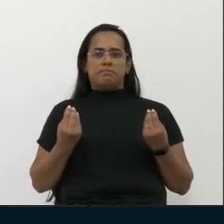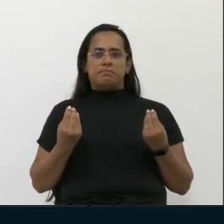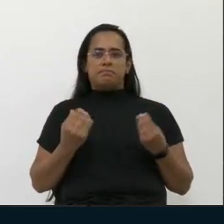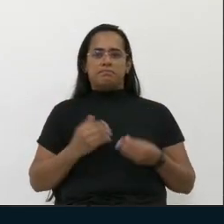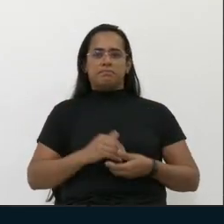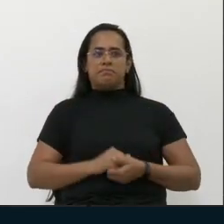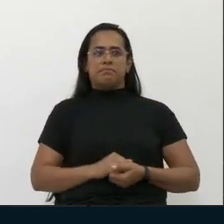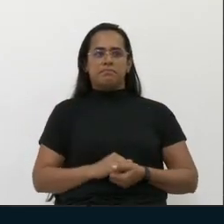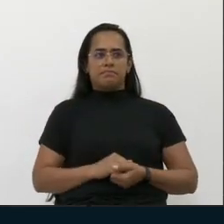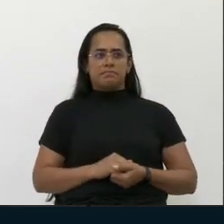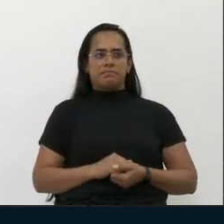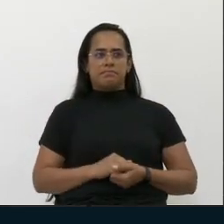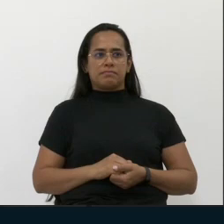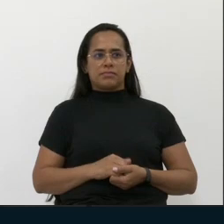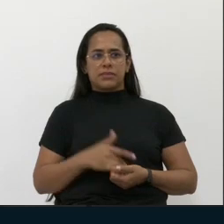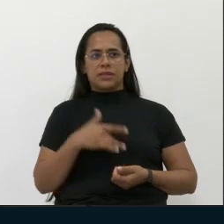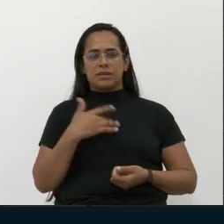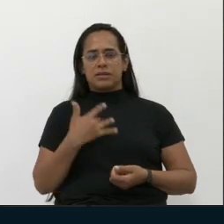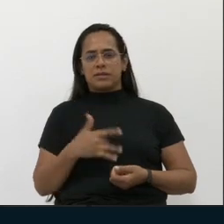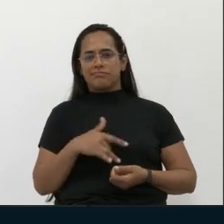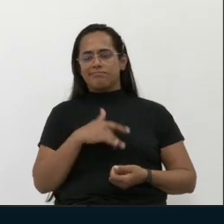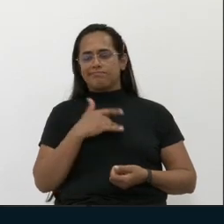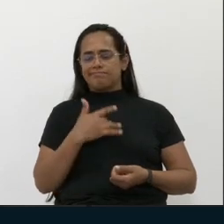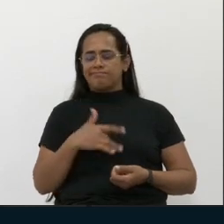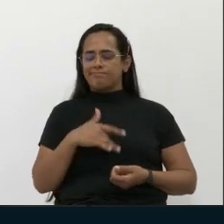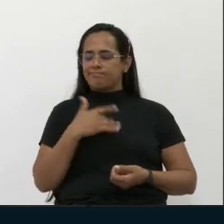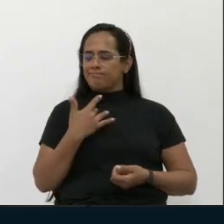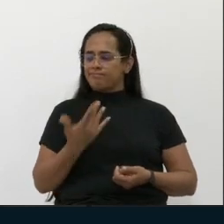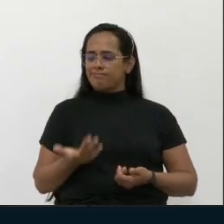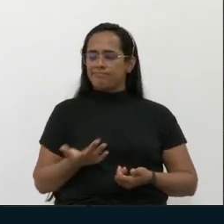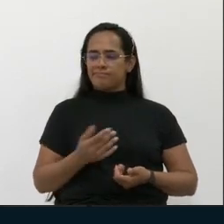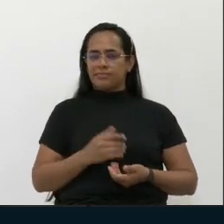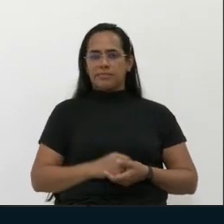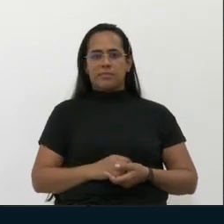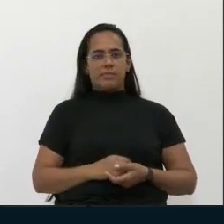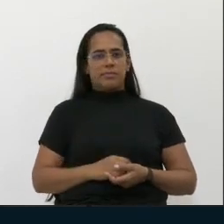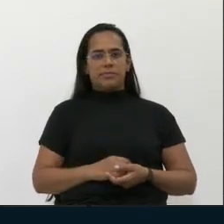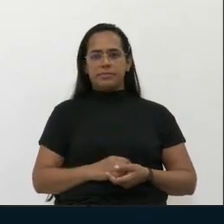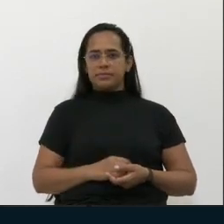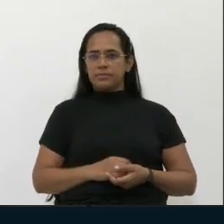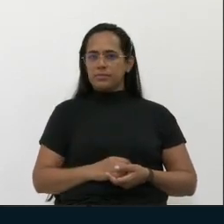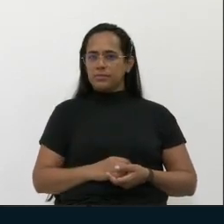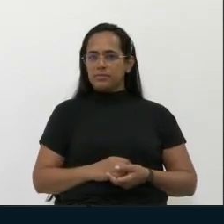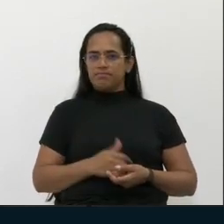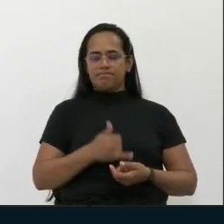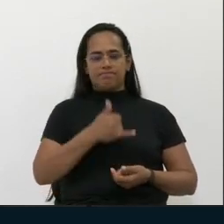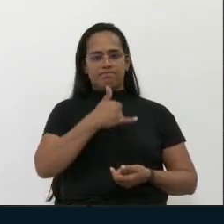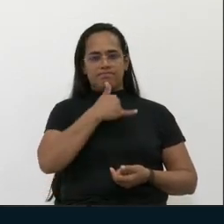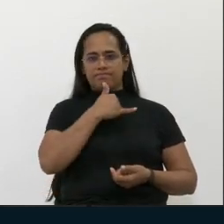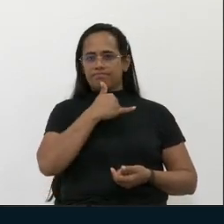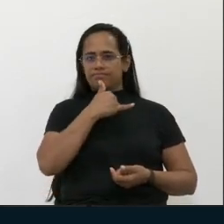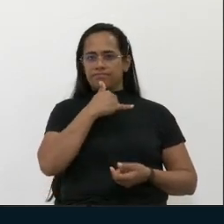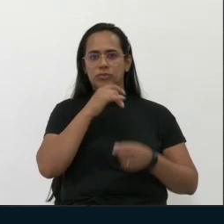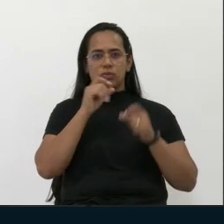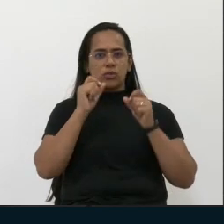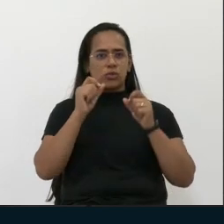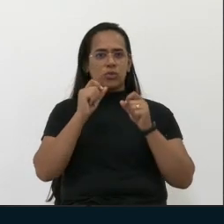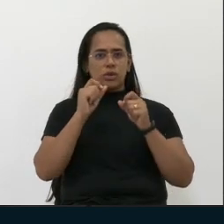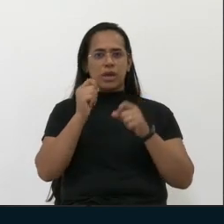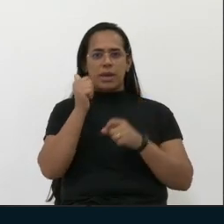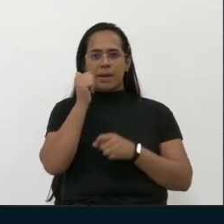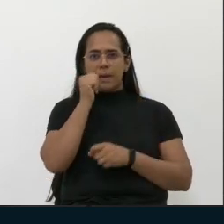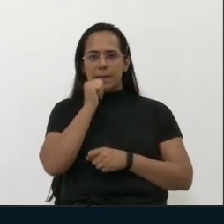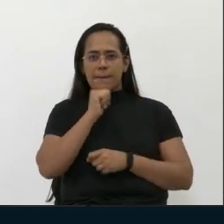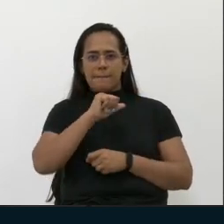Olha, lamentável, vereadora Márcia Taschetti, lamentável ver uma mãe, né, num caixão, uma mãe